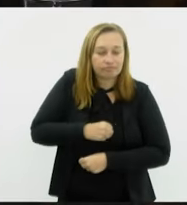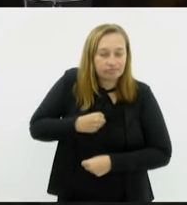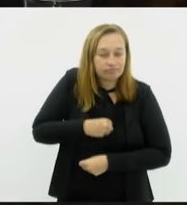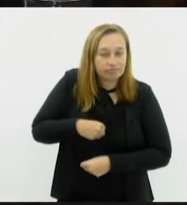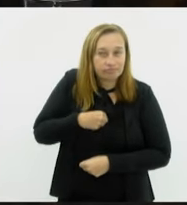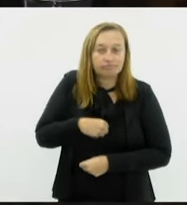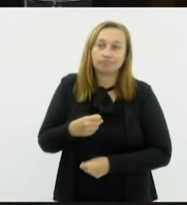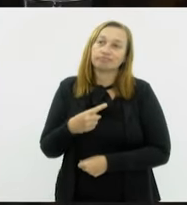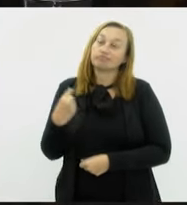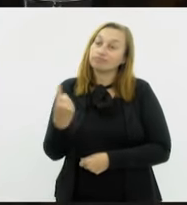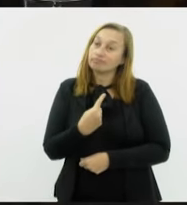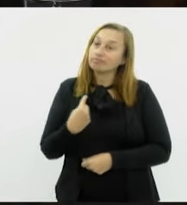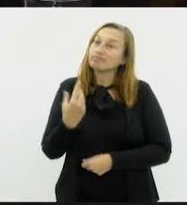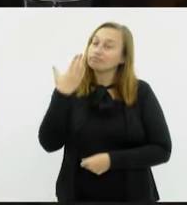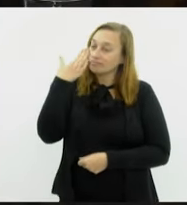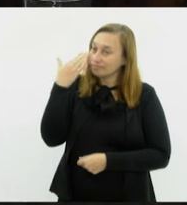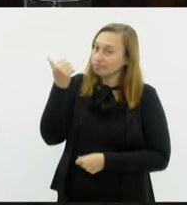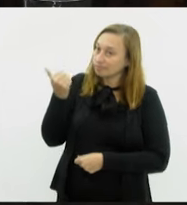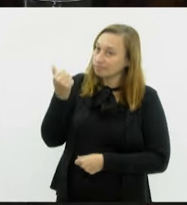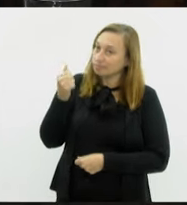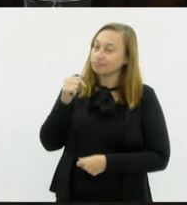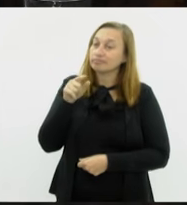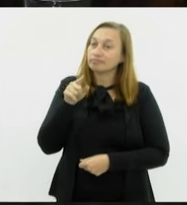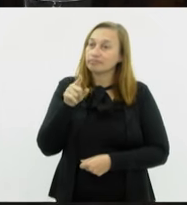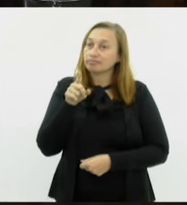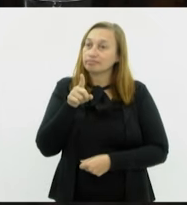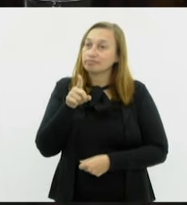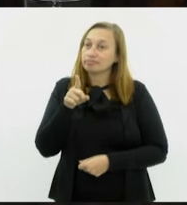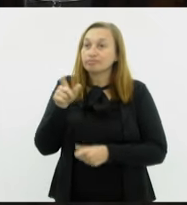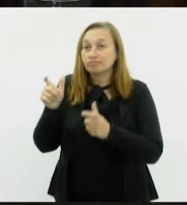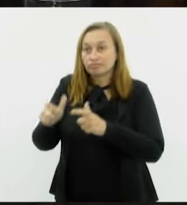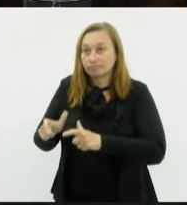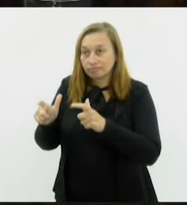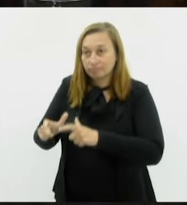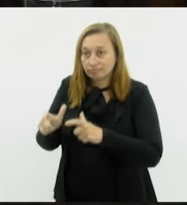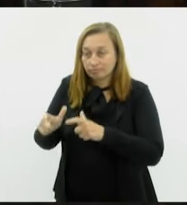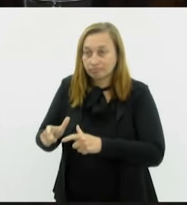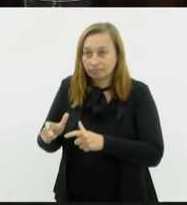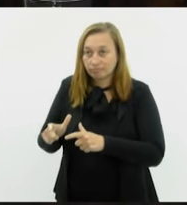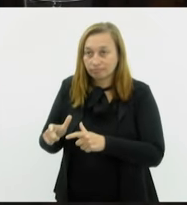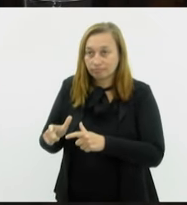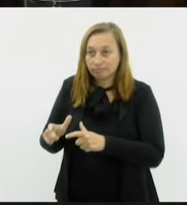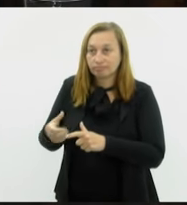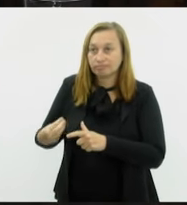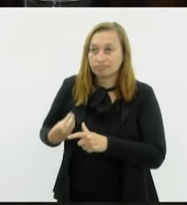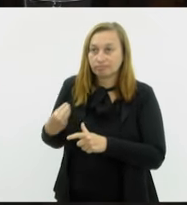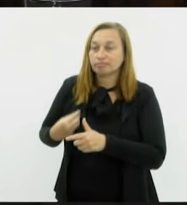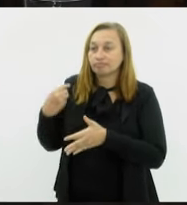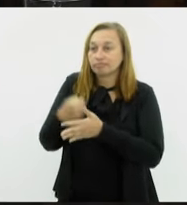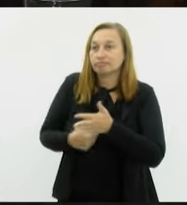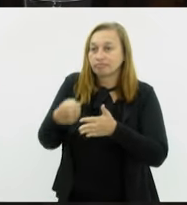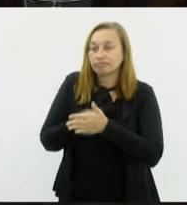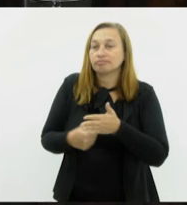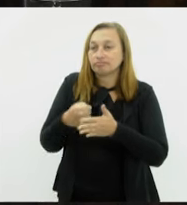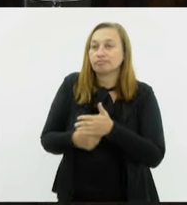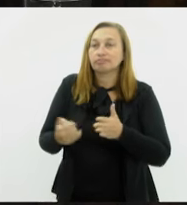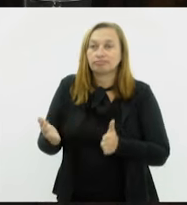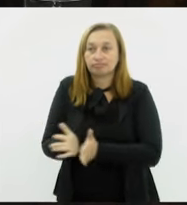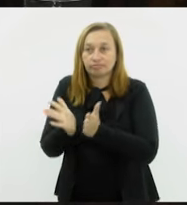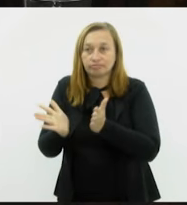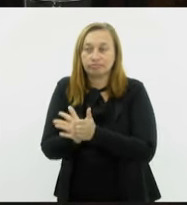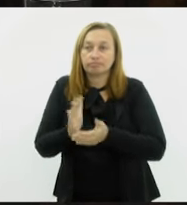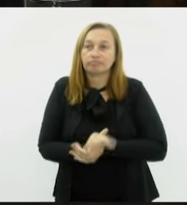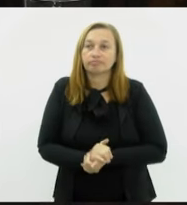aqui para a gente, mas a gente sabe que ela, onde ela está e onde ela estiver, estará lutando pelos menos favorecidos.